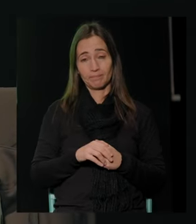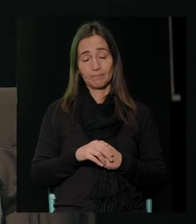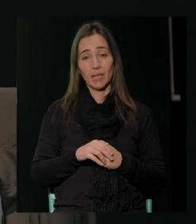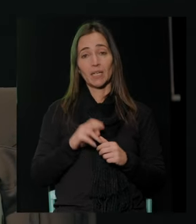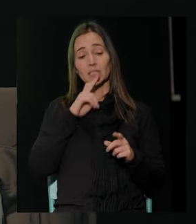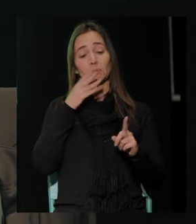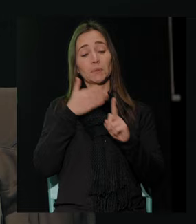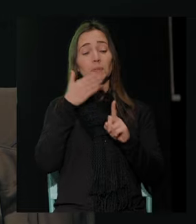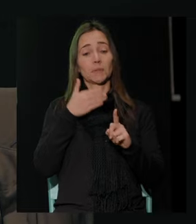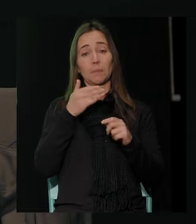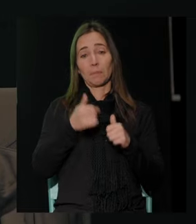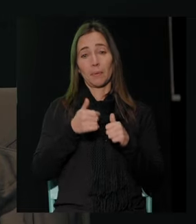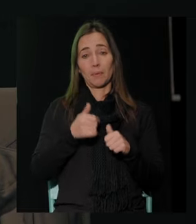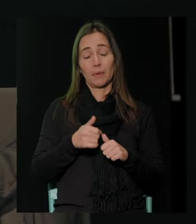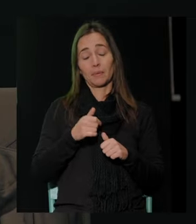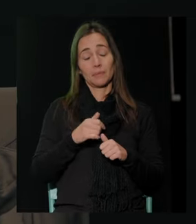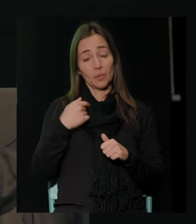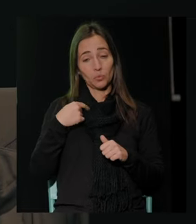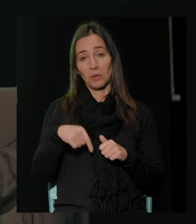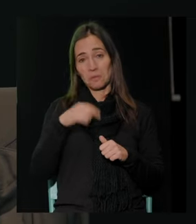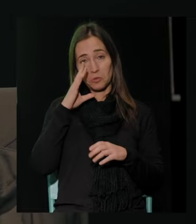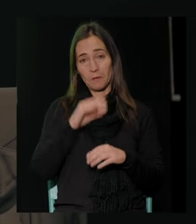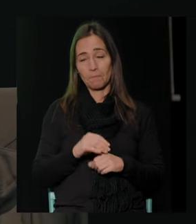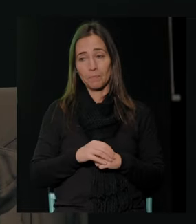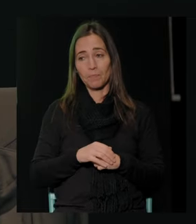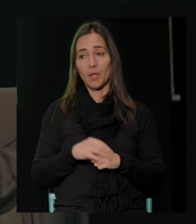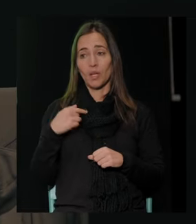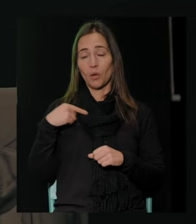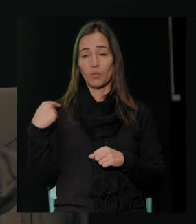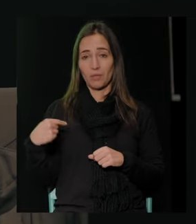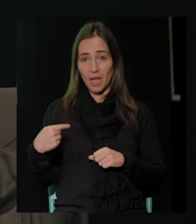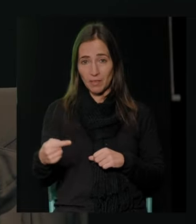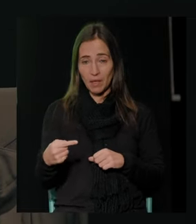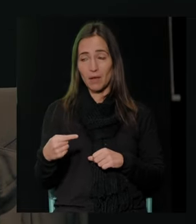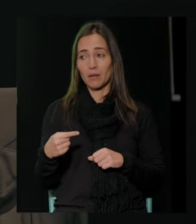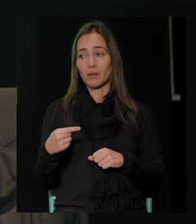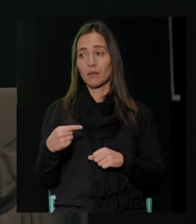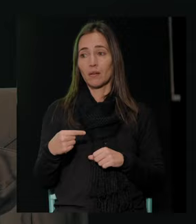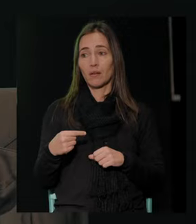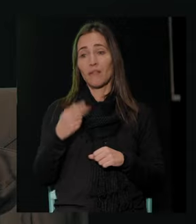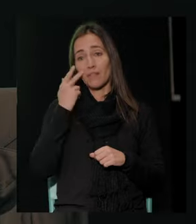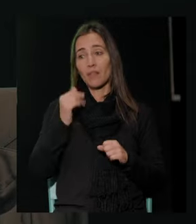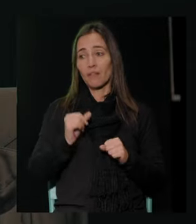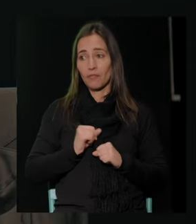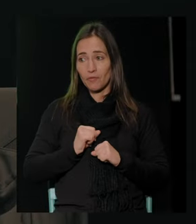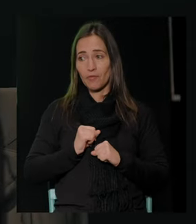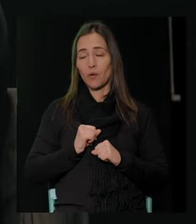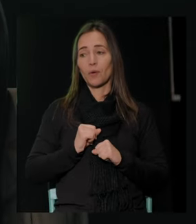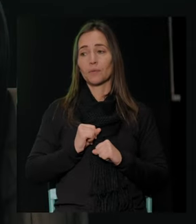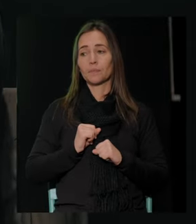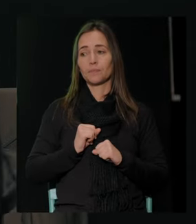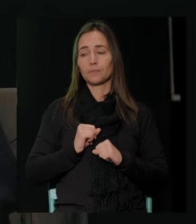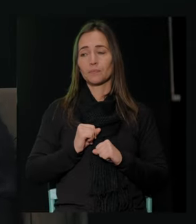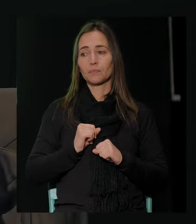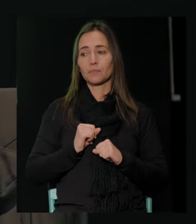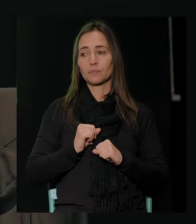clara e objetiva e eficaz. Eu no dia a dia, no meu dia a dia, naquilo que é a minha vida,